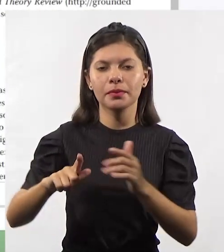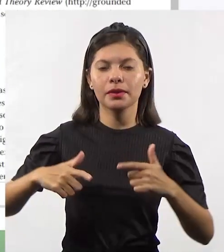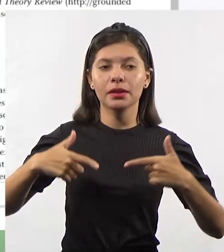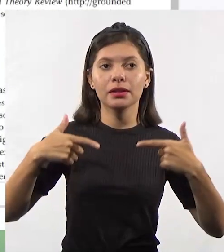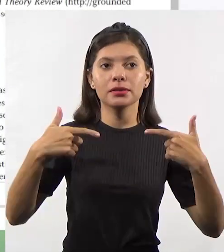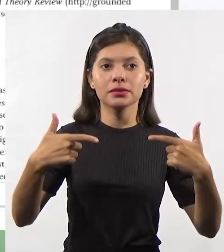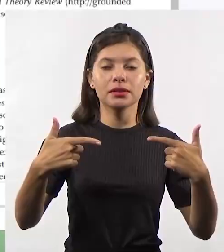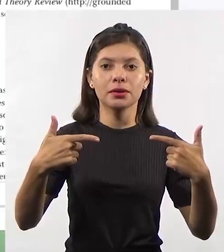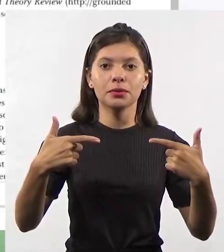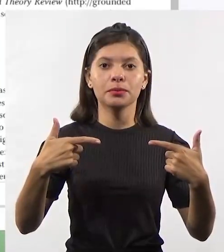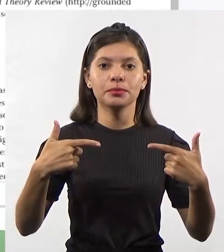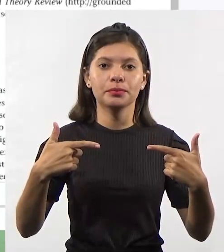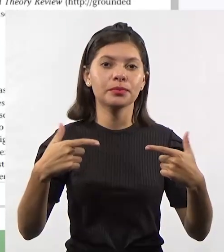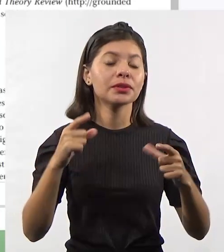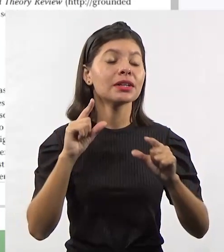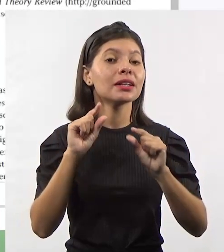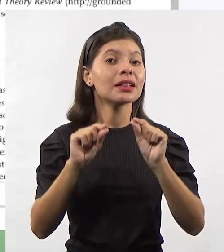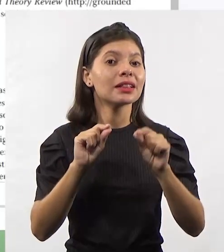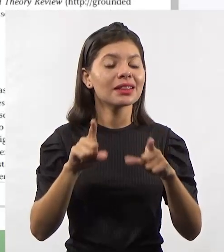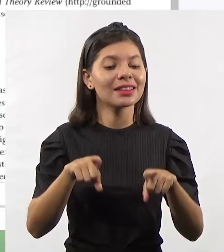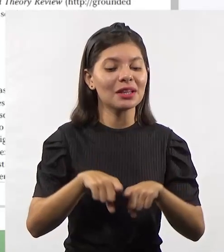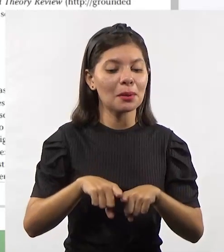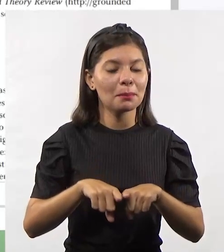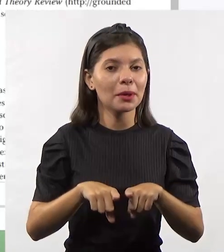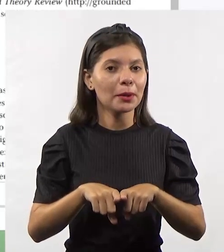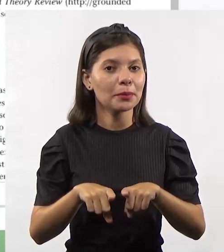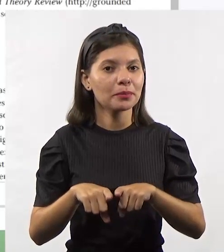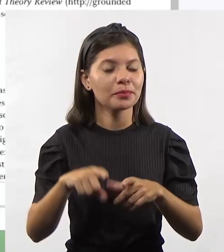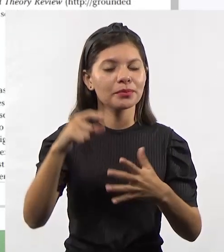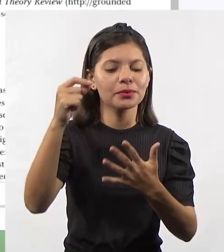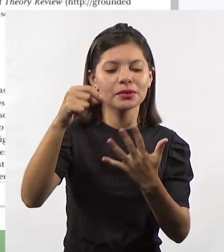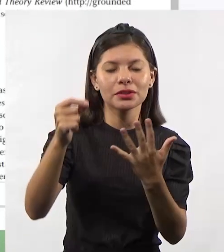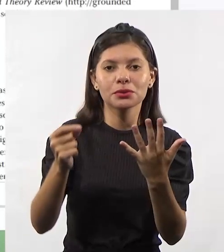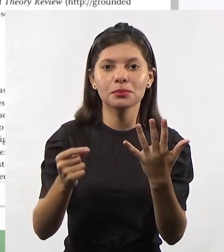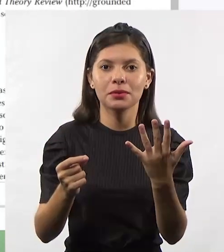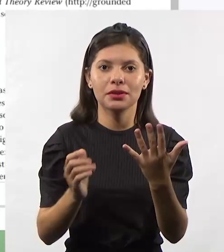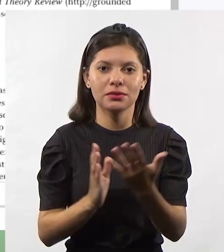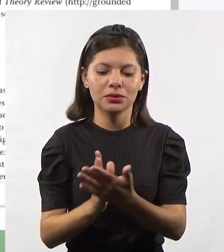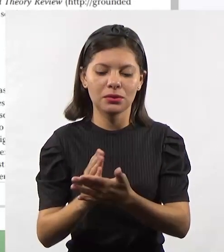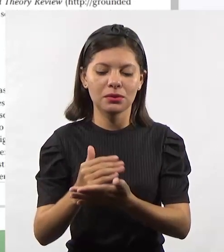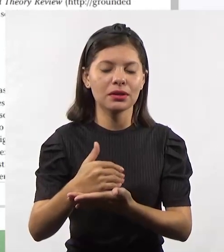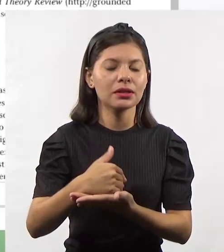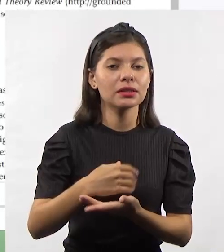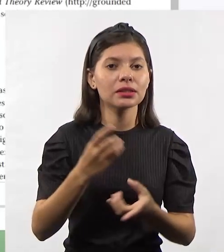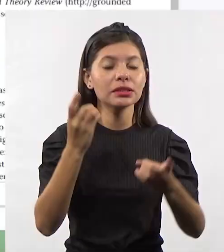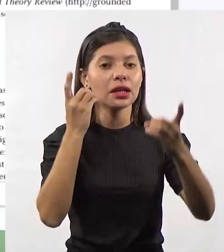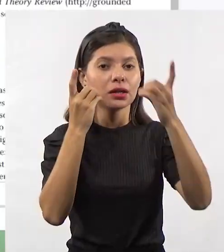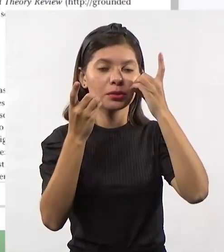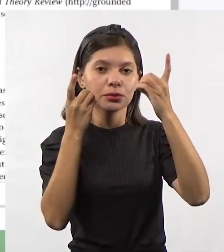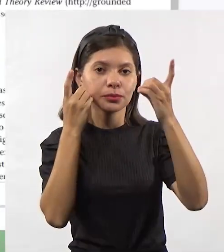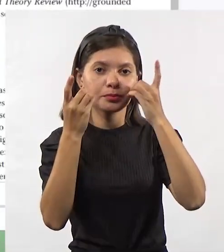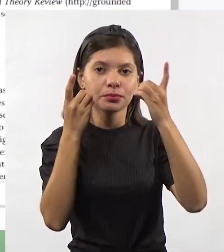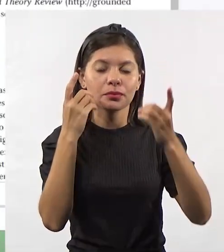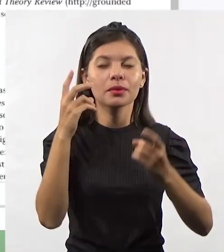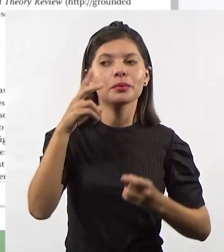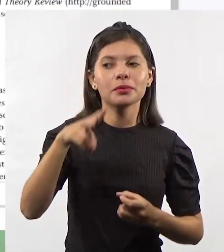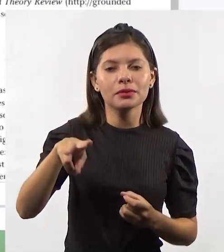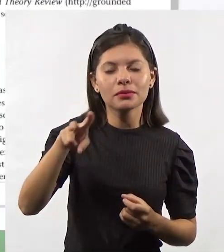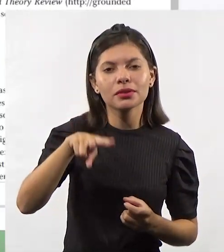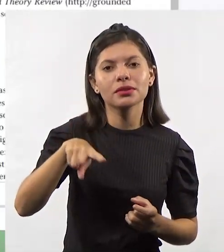e eu tenho os instrumentos de coleta de dados Olha só eles aí a observação